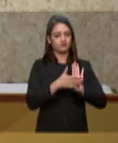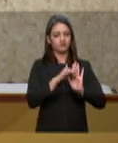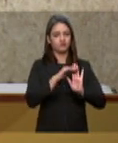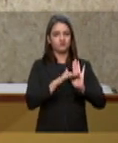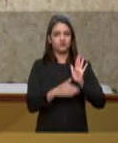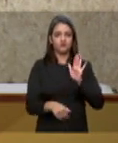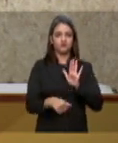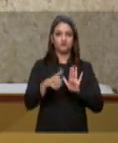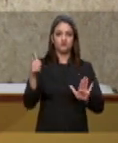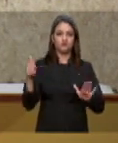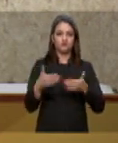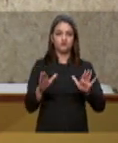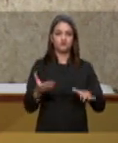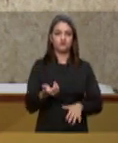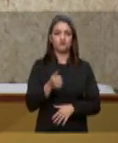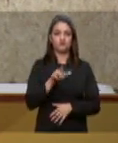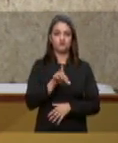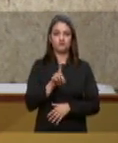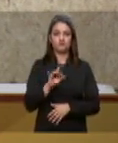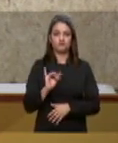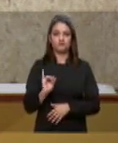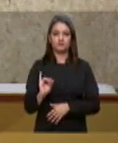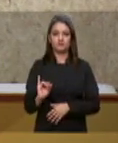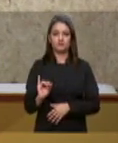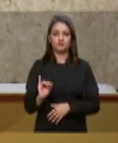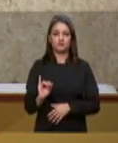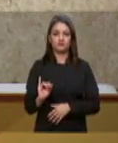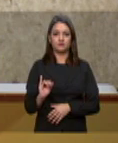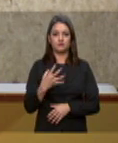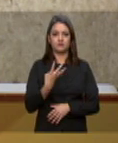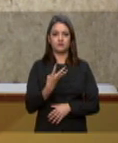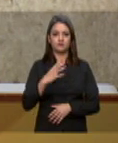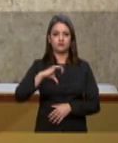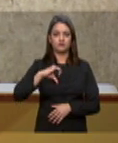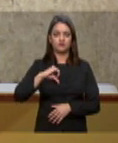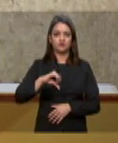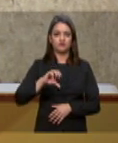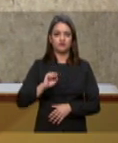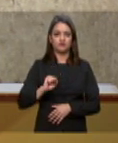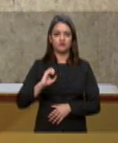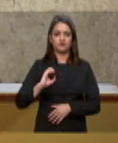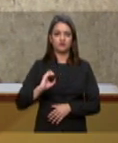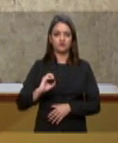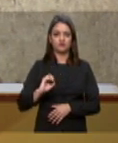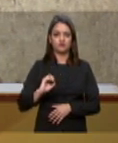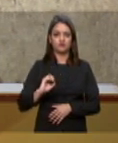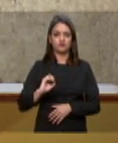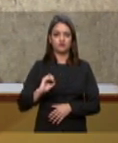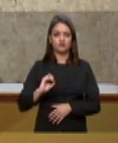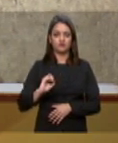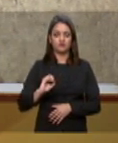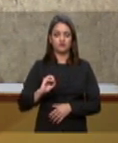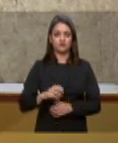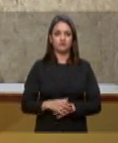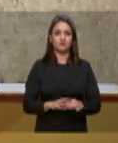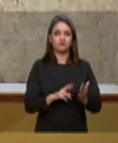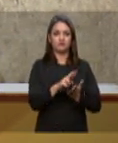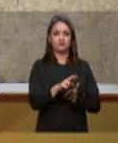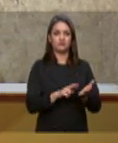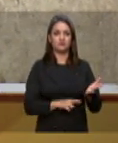hoje, ação direta de inconstitucionalidade 4980. Relator,